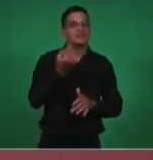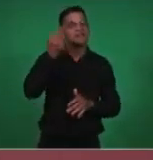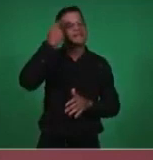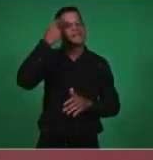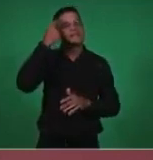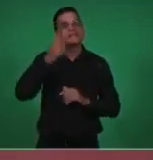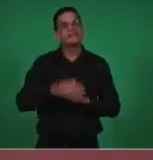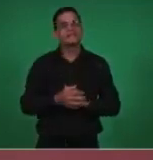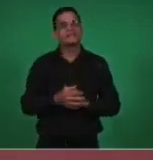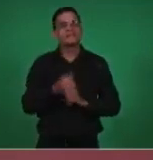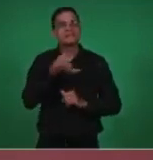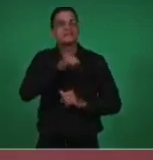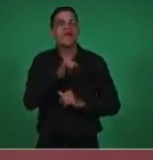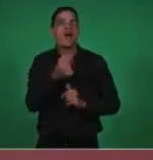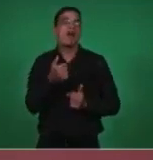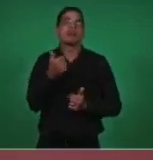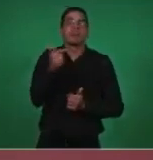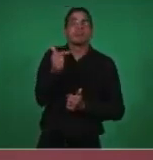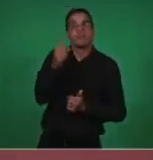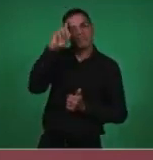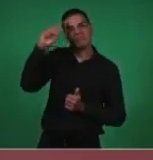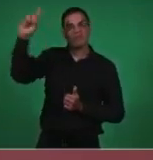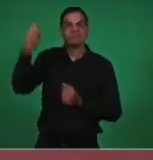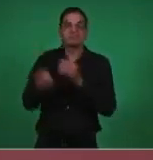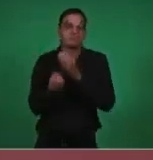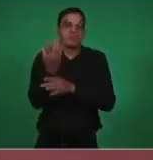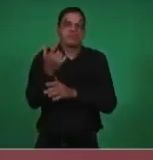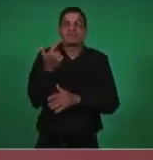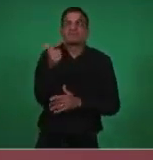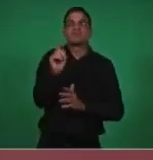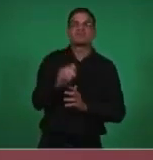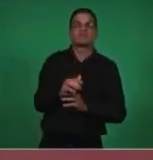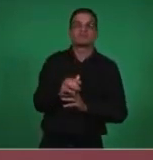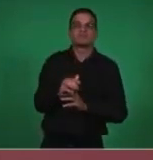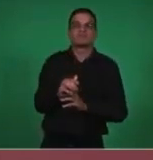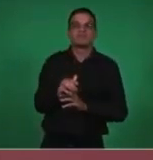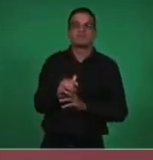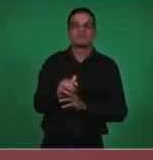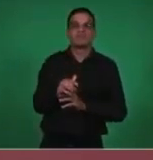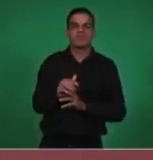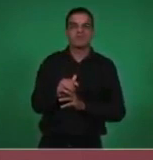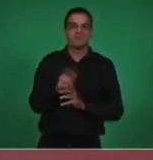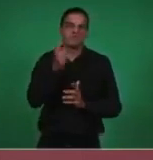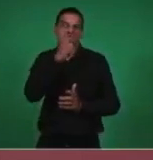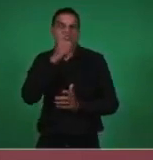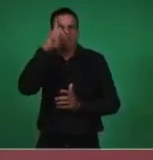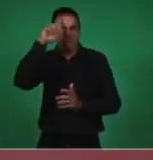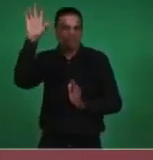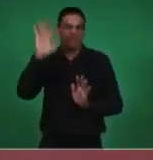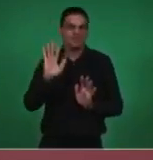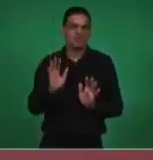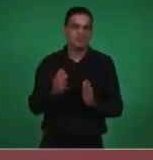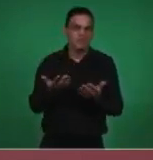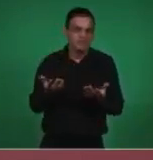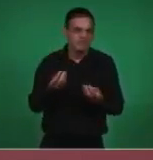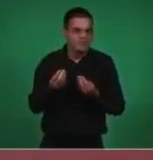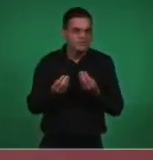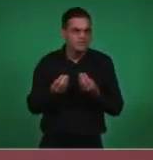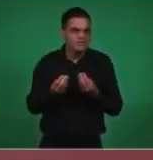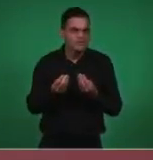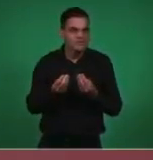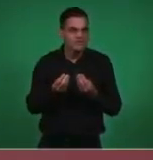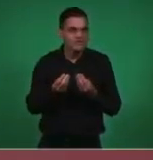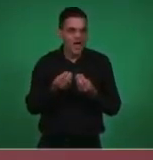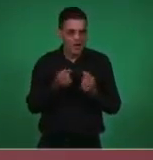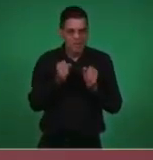existe um Deus criador, se não existe um Deus que criou todas as coisas, eu estou amparado para fazer o que eu